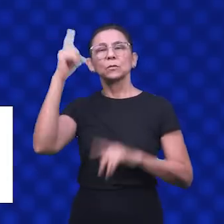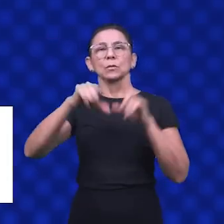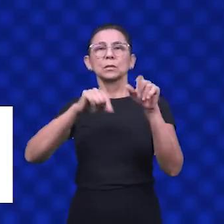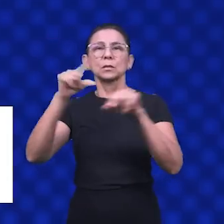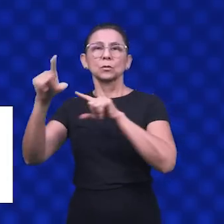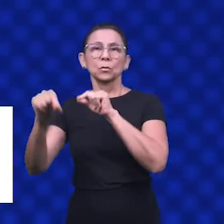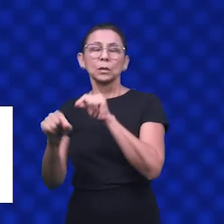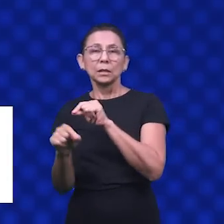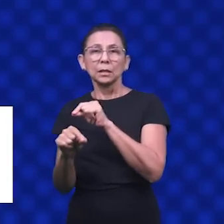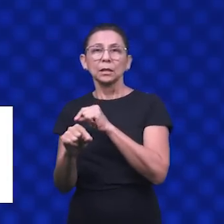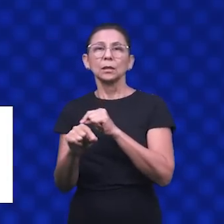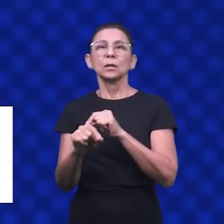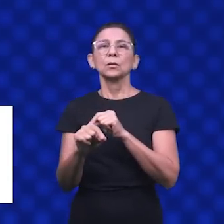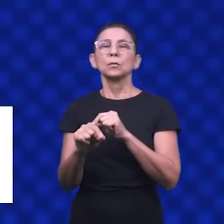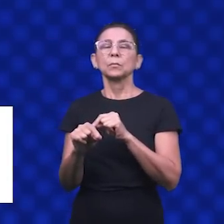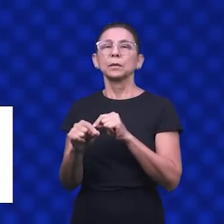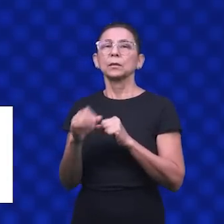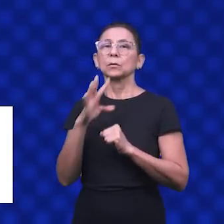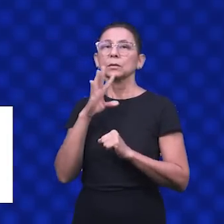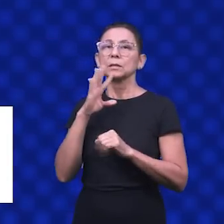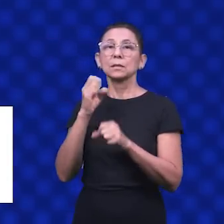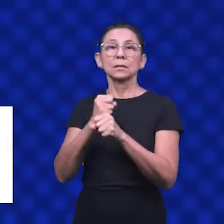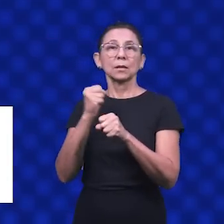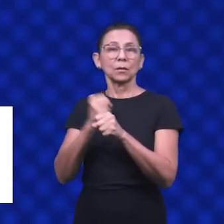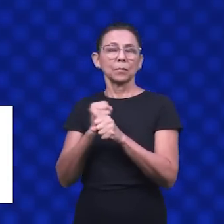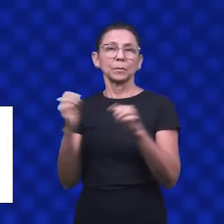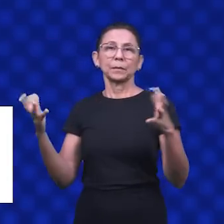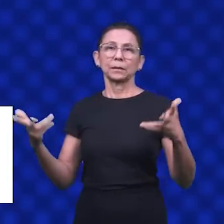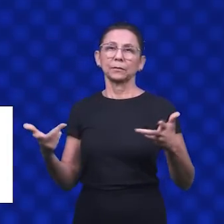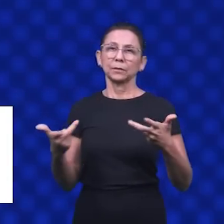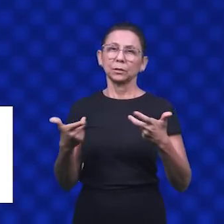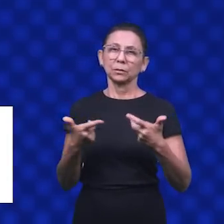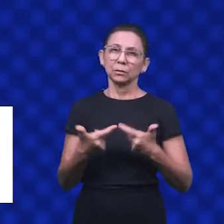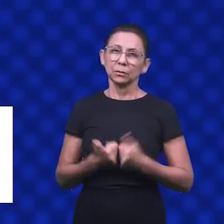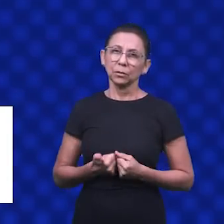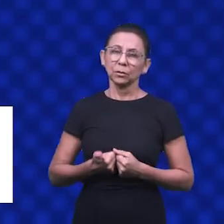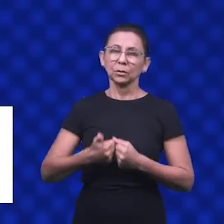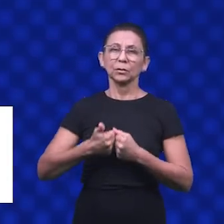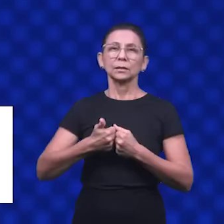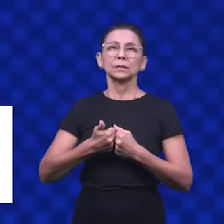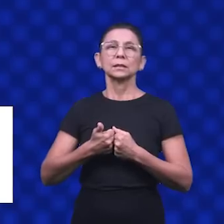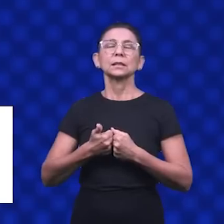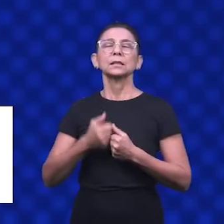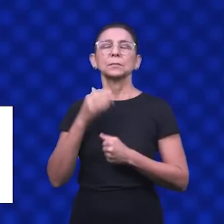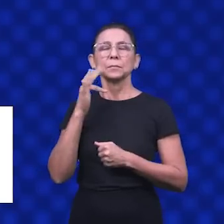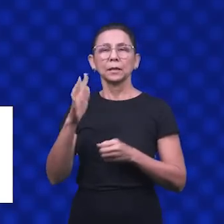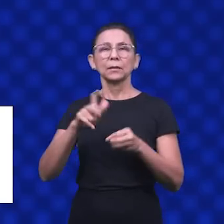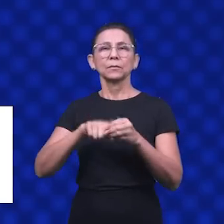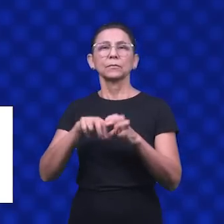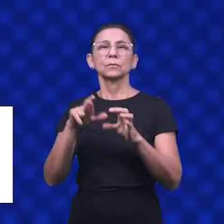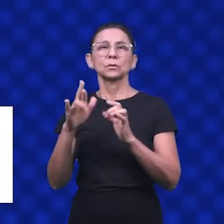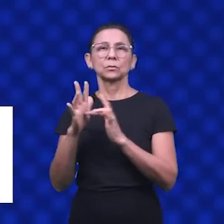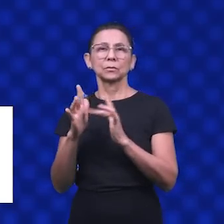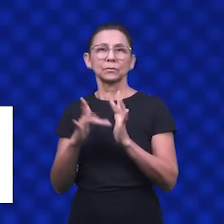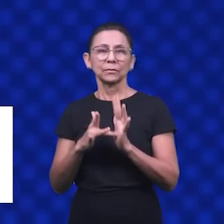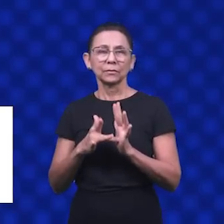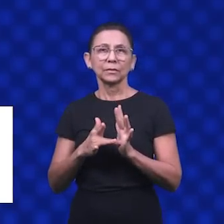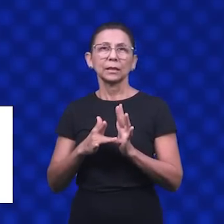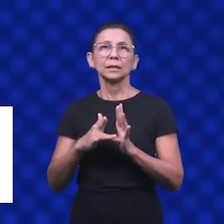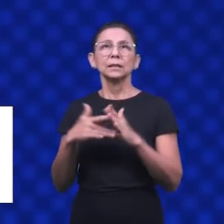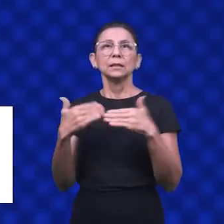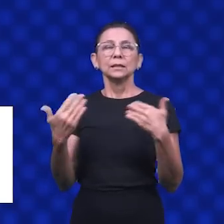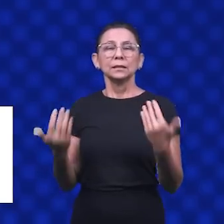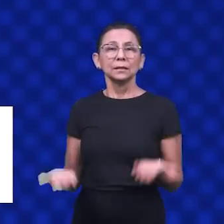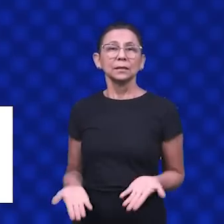nos chamado para ver essa obra maravilhosa e da importância de estarmos preparados, porque nós sabemos que em breve o Senhor Jesus vai voltar. Então